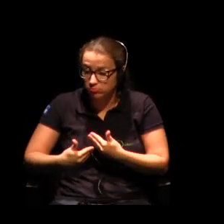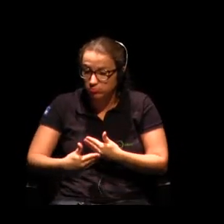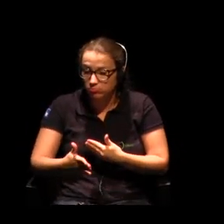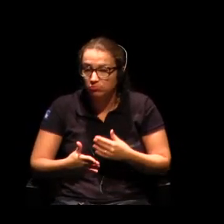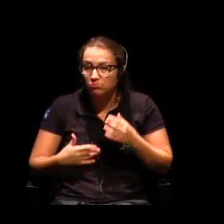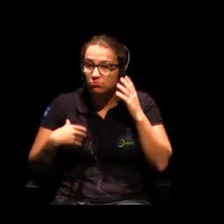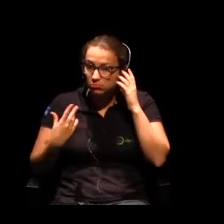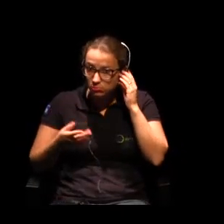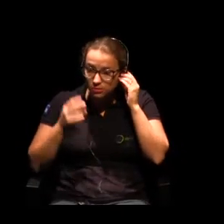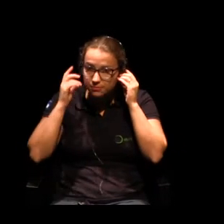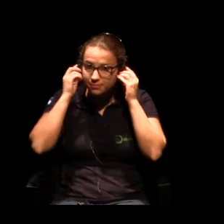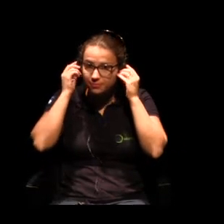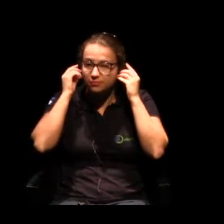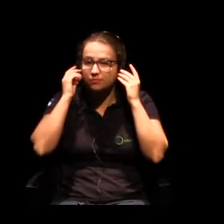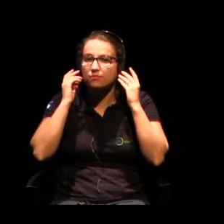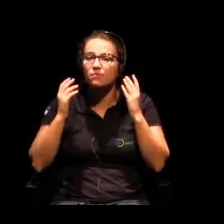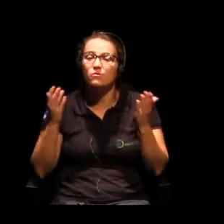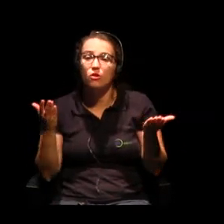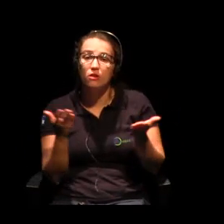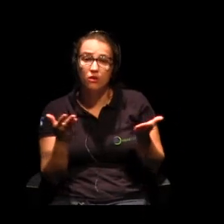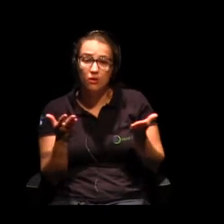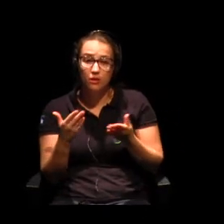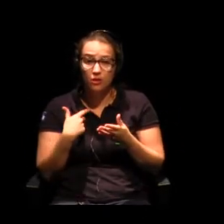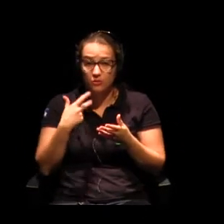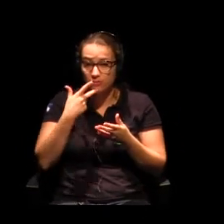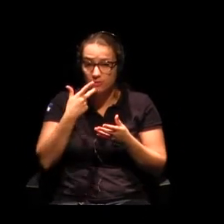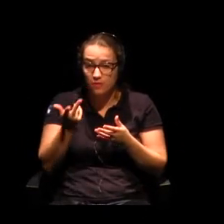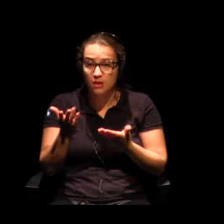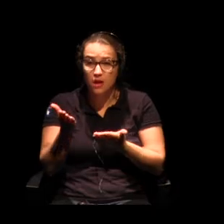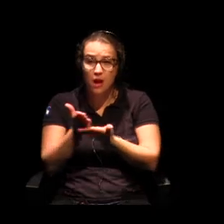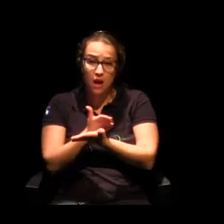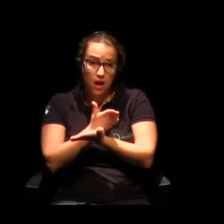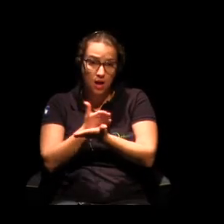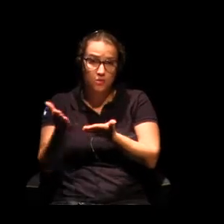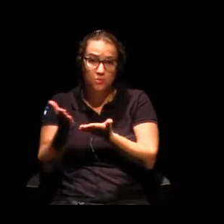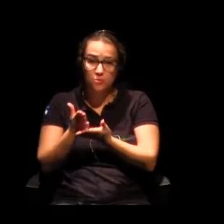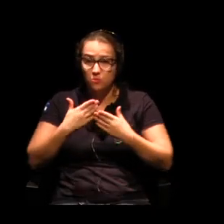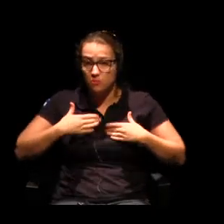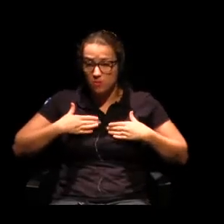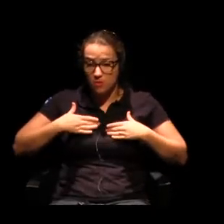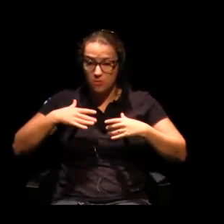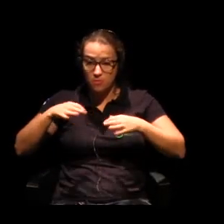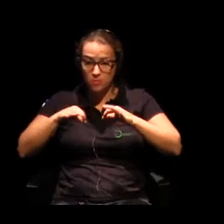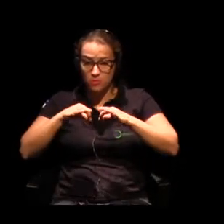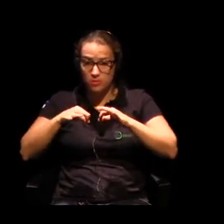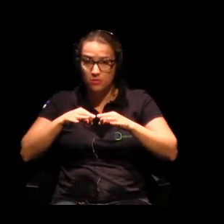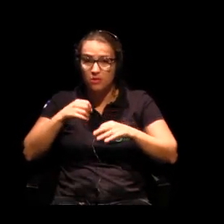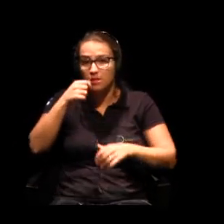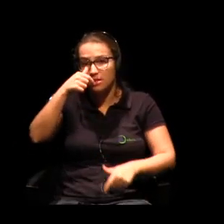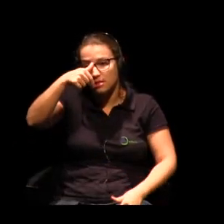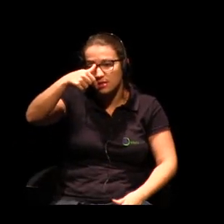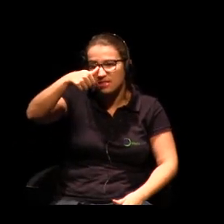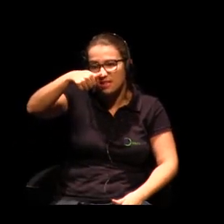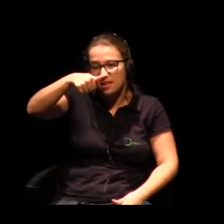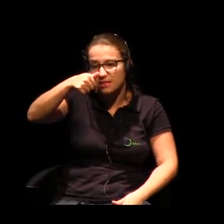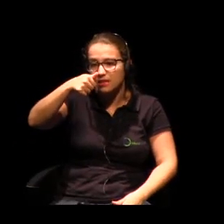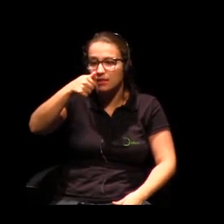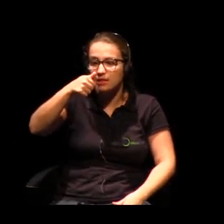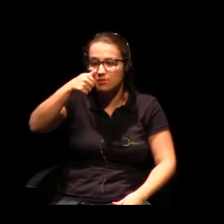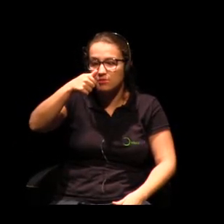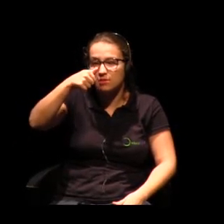estou bolando. Então, tendo dito isso, vou falar sobre alguns dos meus projetos.